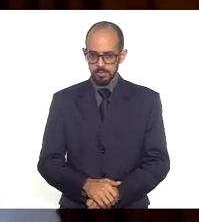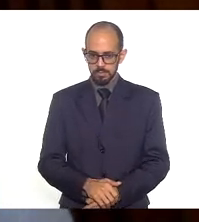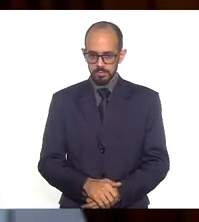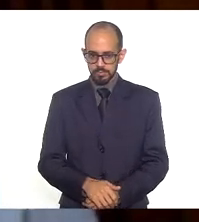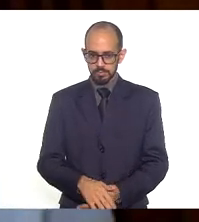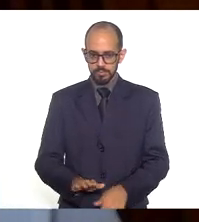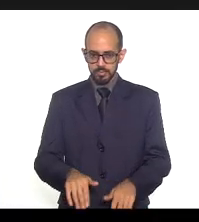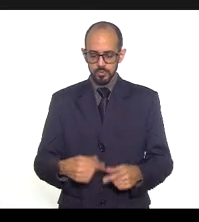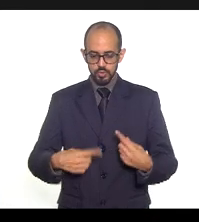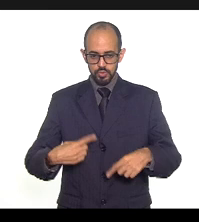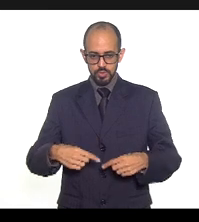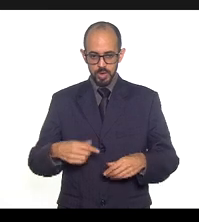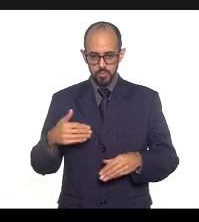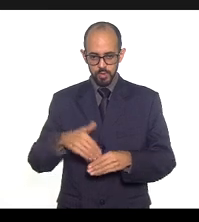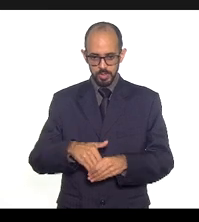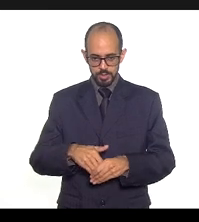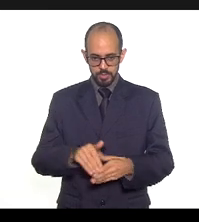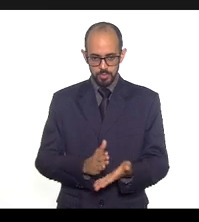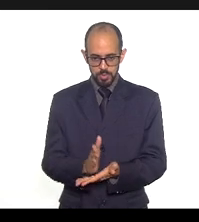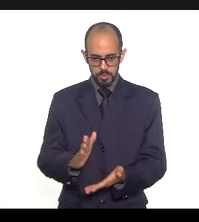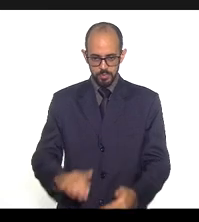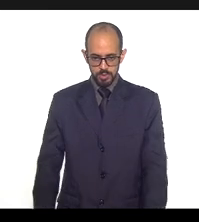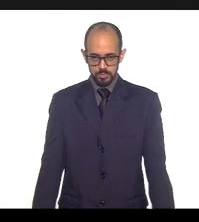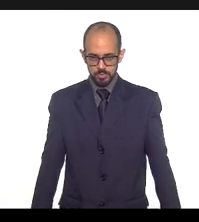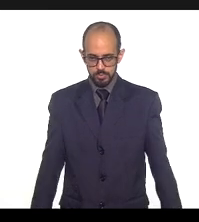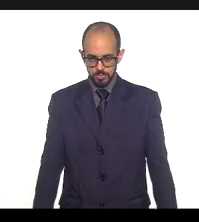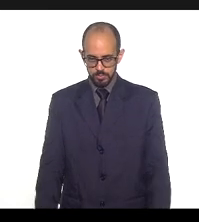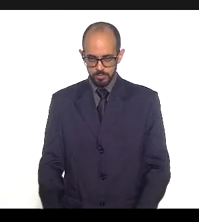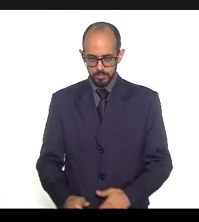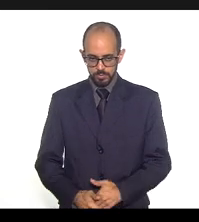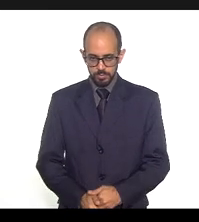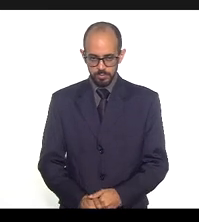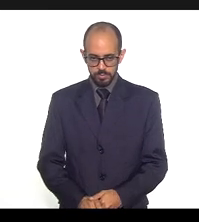Em discussão, em votação, aprovado.